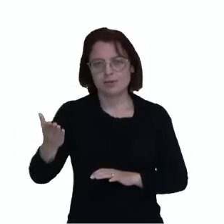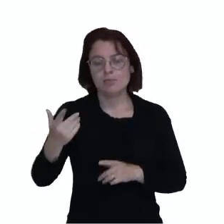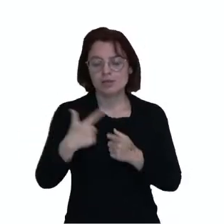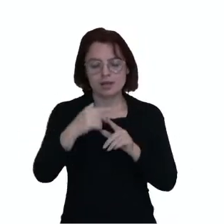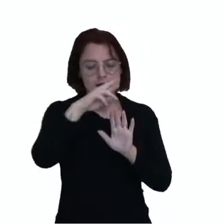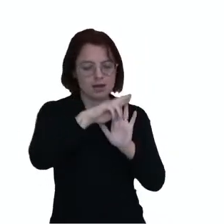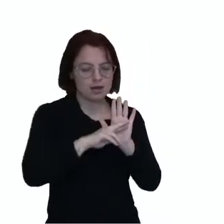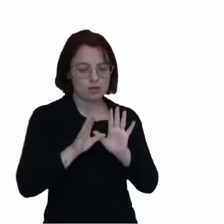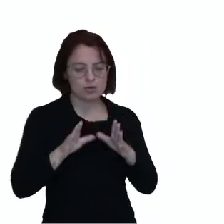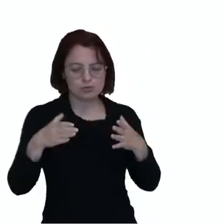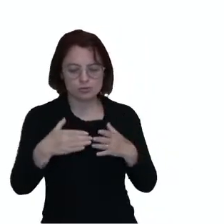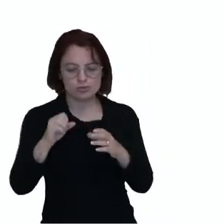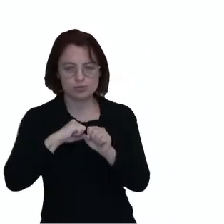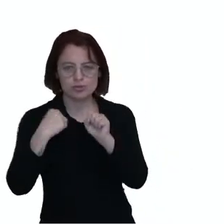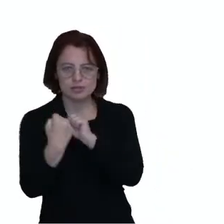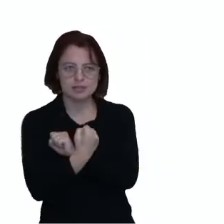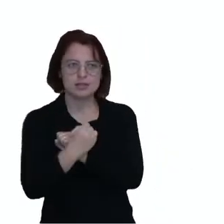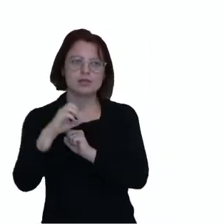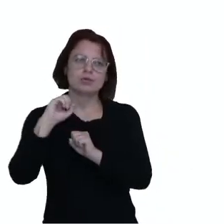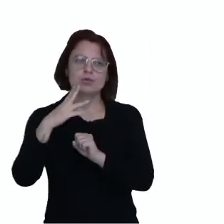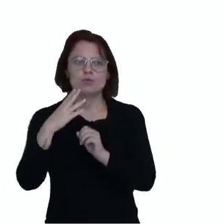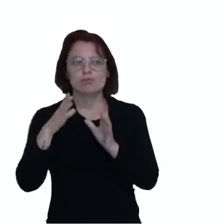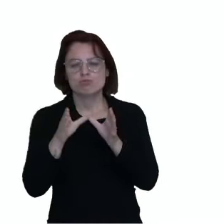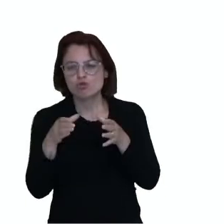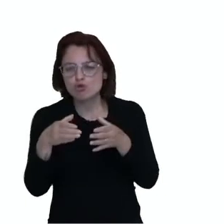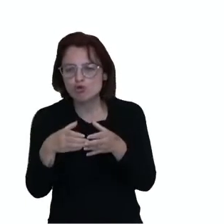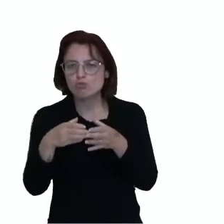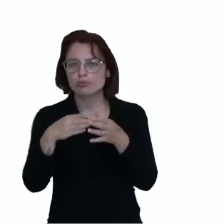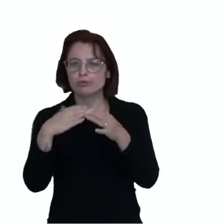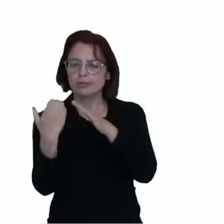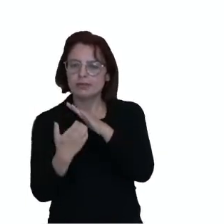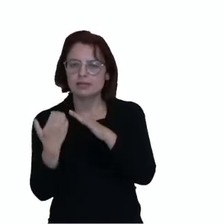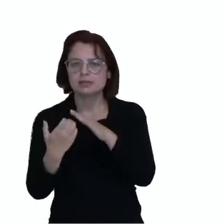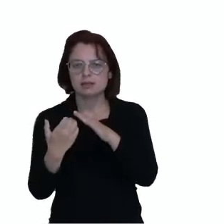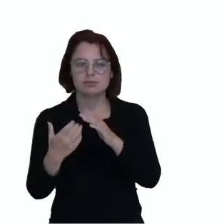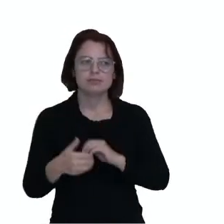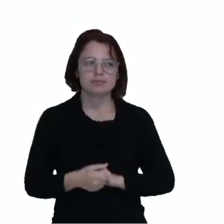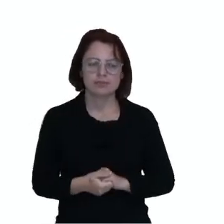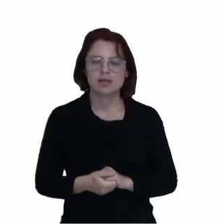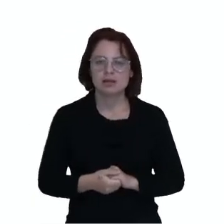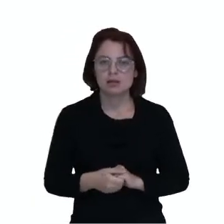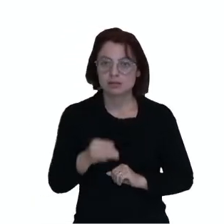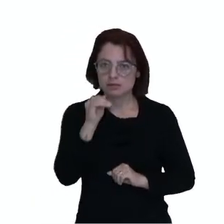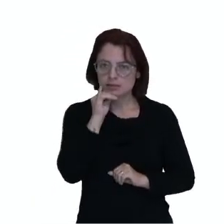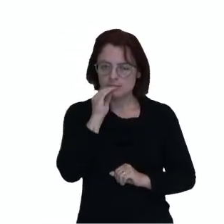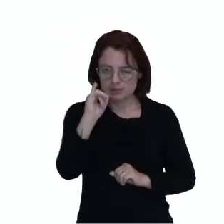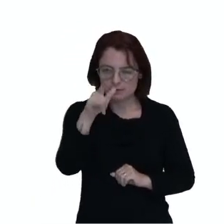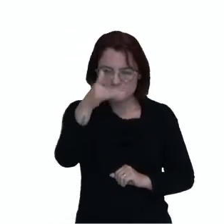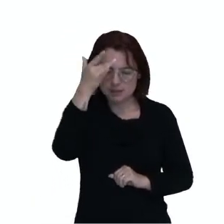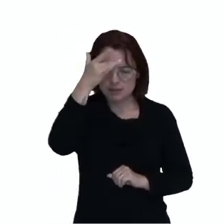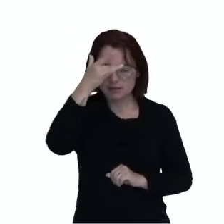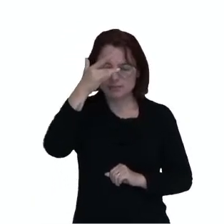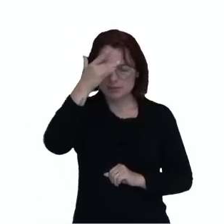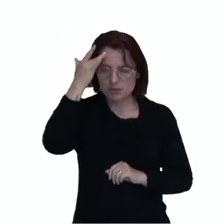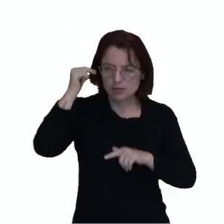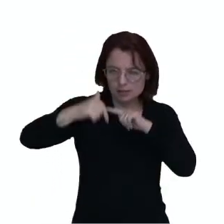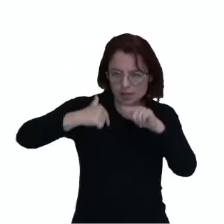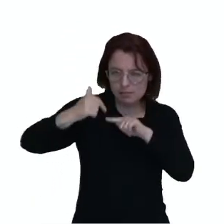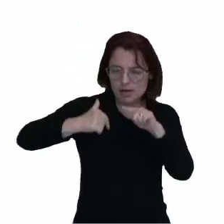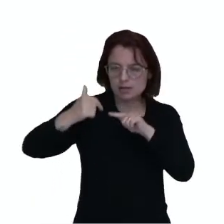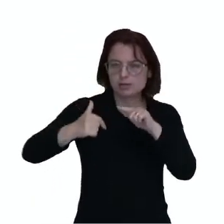sociedade, um grupo, uma empresa, por exemplo. Quem trabalha às vezes sabe, né? A ética da empresa, a ética